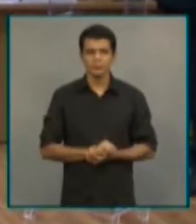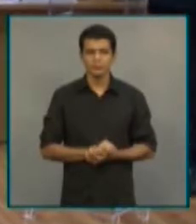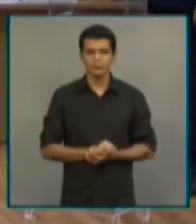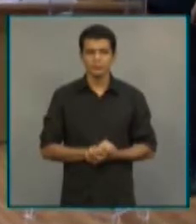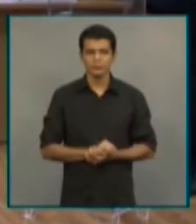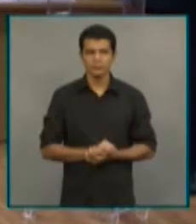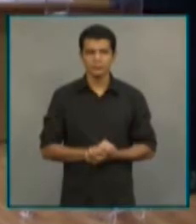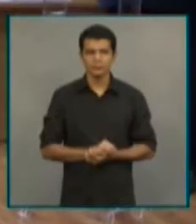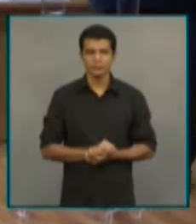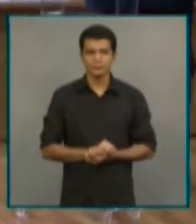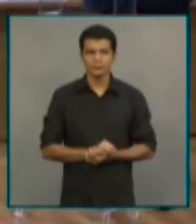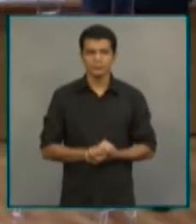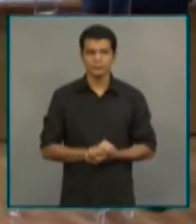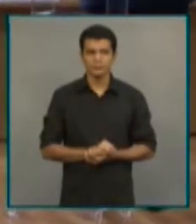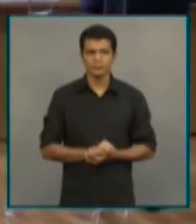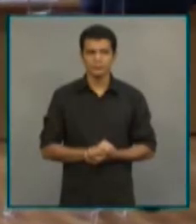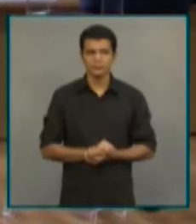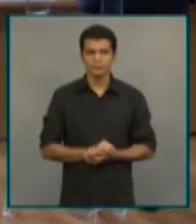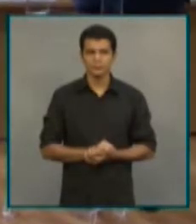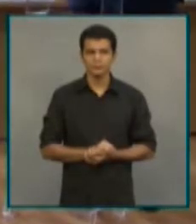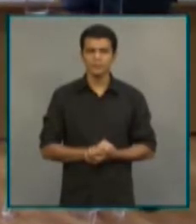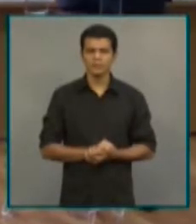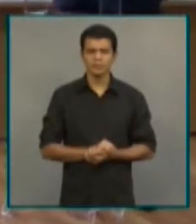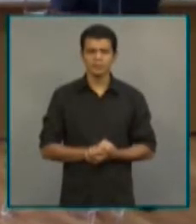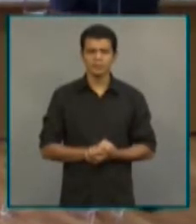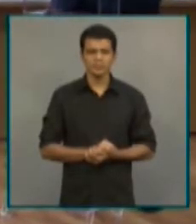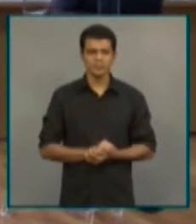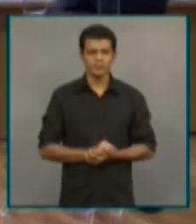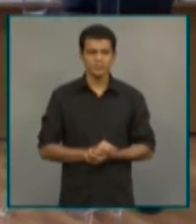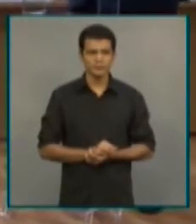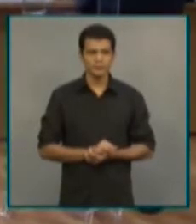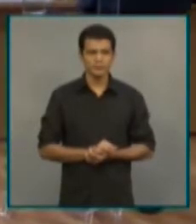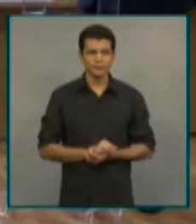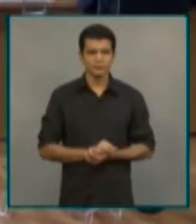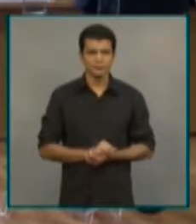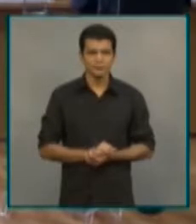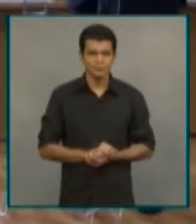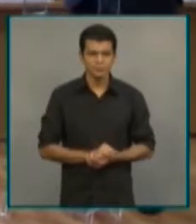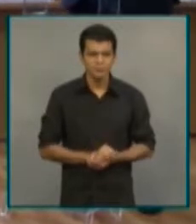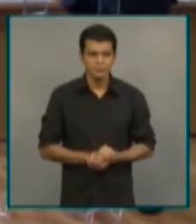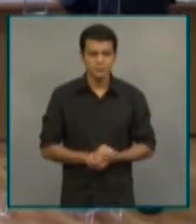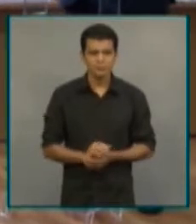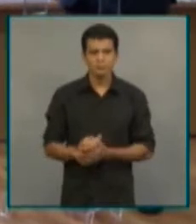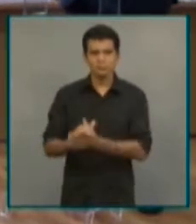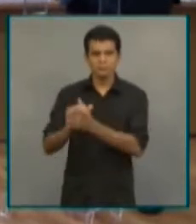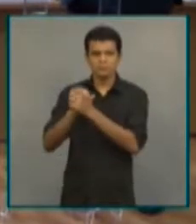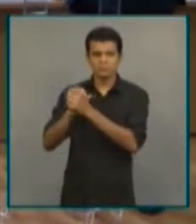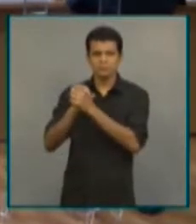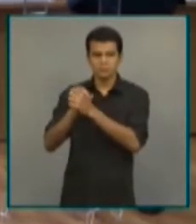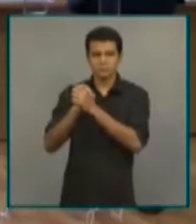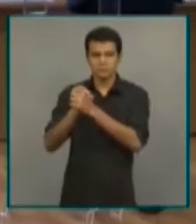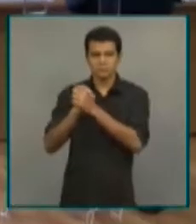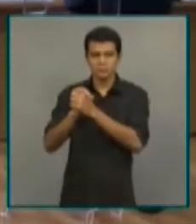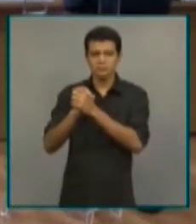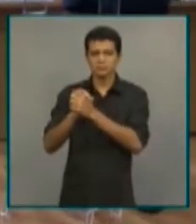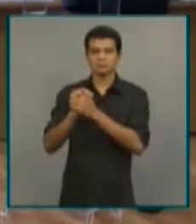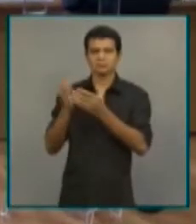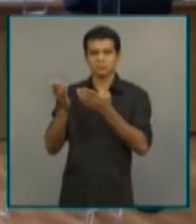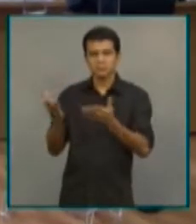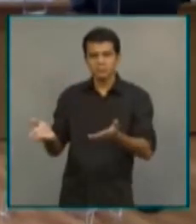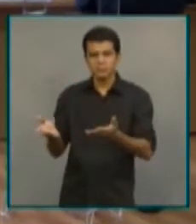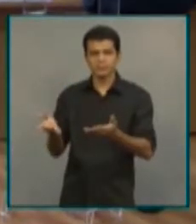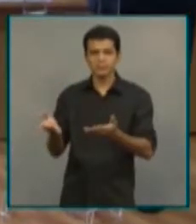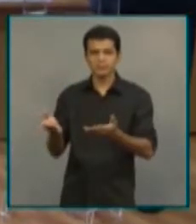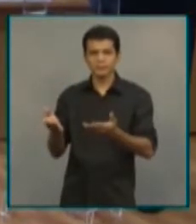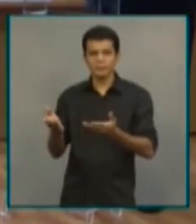Meu caro candidato Luiz Antônio Lima, eu pergunto a vossa senhoria qual é o seu projeto para a anuidade do OAB a partir do ano que